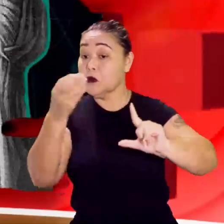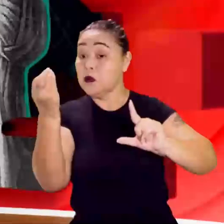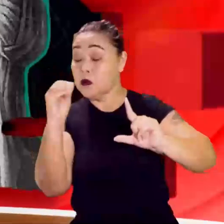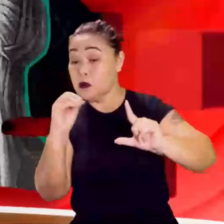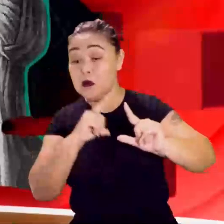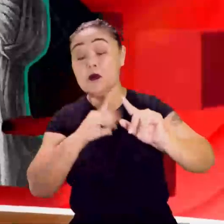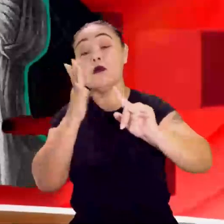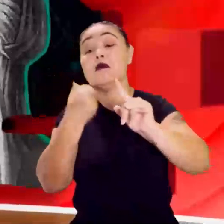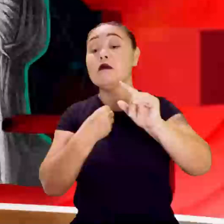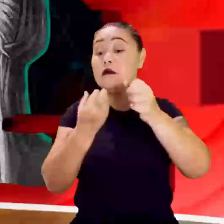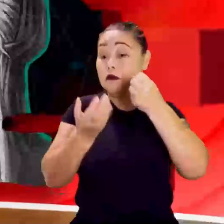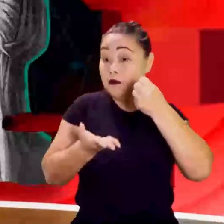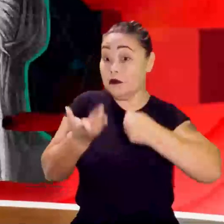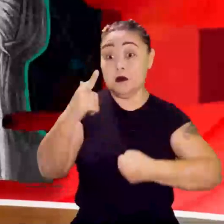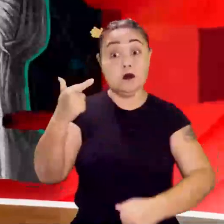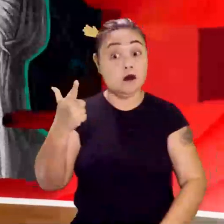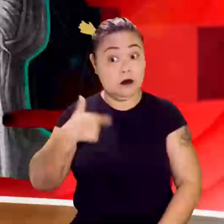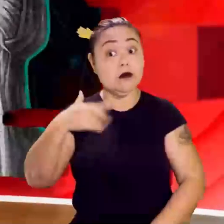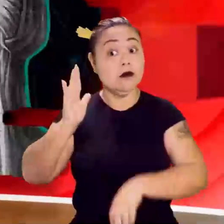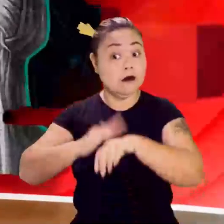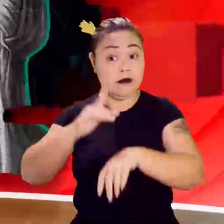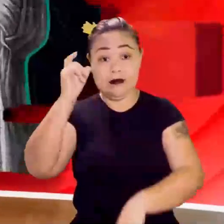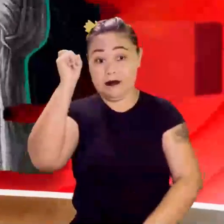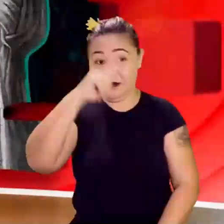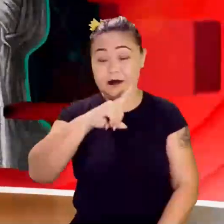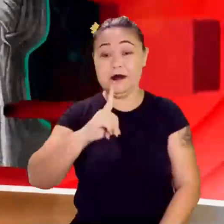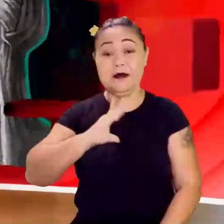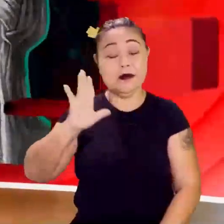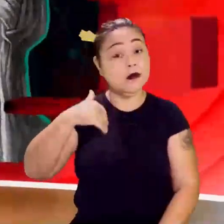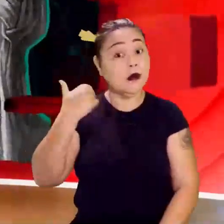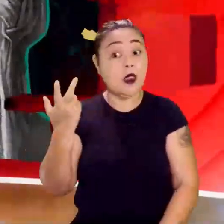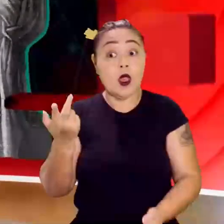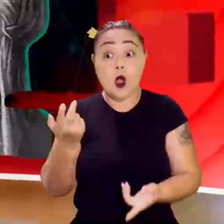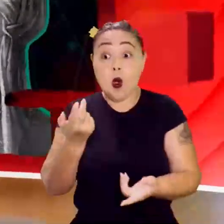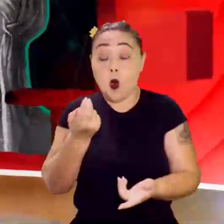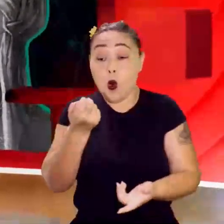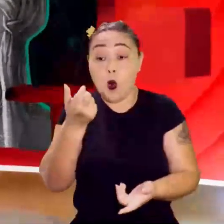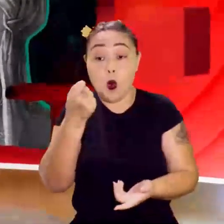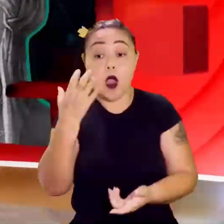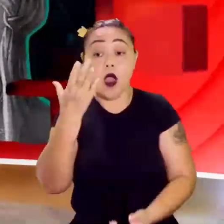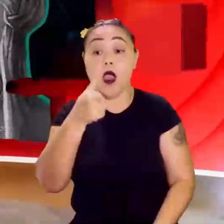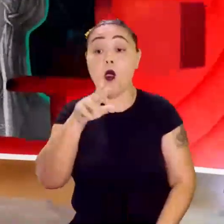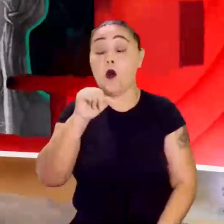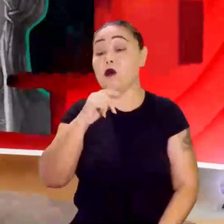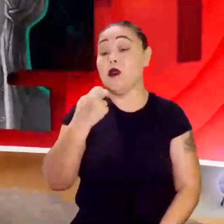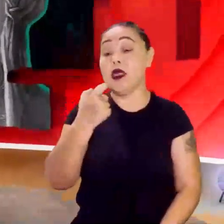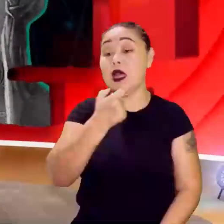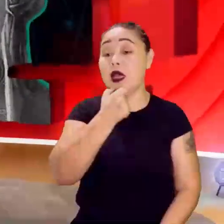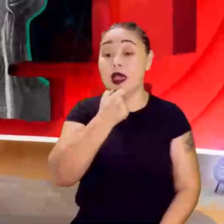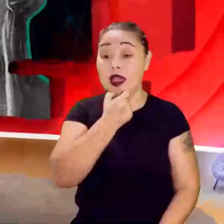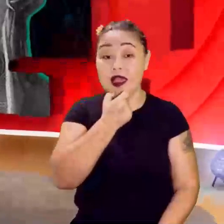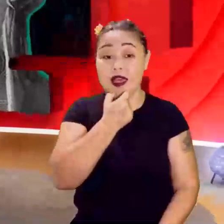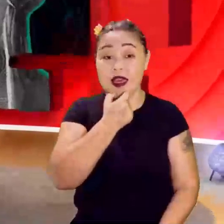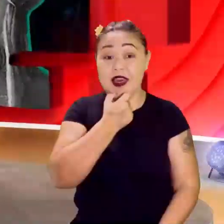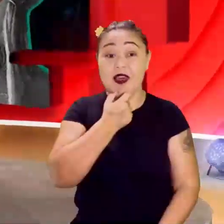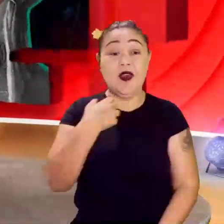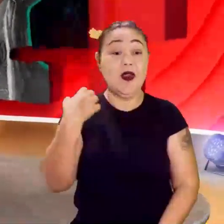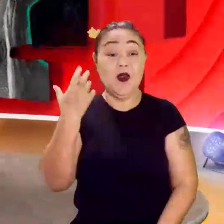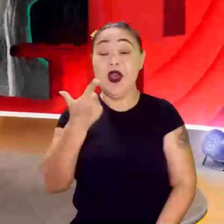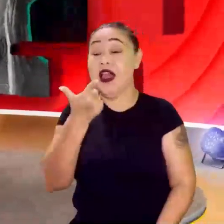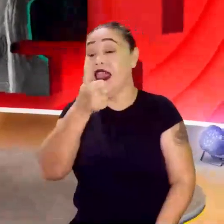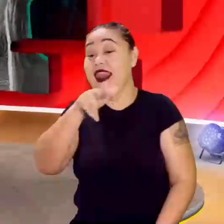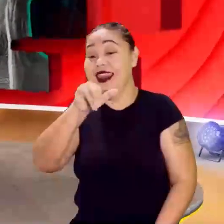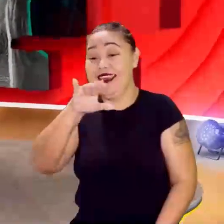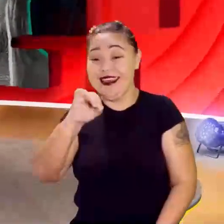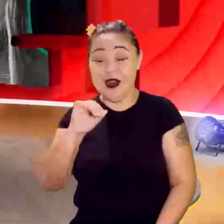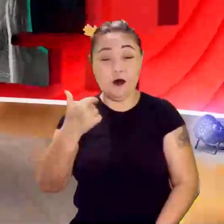função exponencial. Realmente é um pouquinho mais difícil, tá? Ia ficar quase que uma música em inglês, não é? Eu acho que ia ser um canto